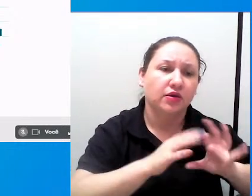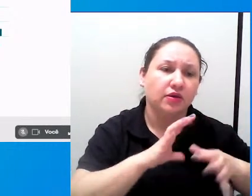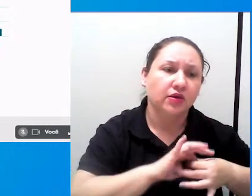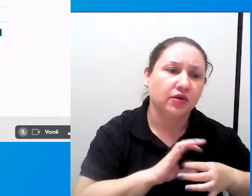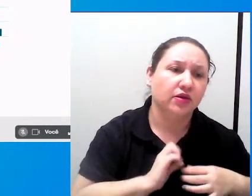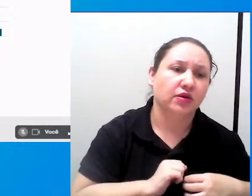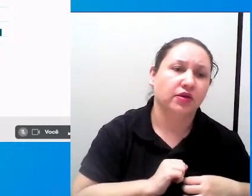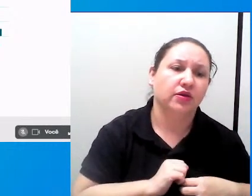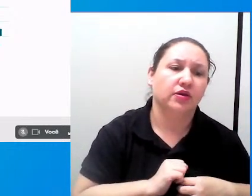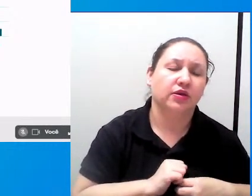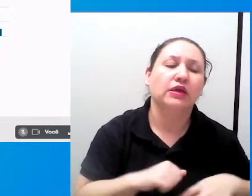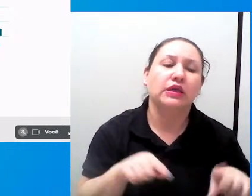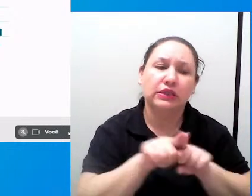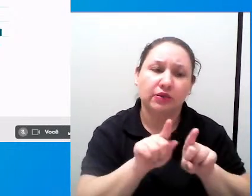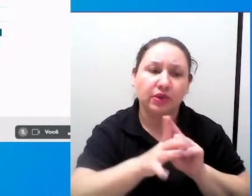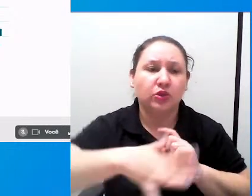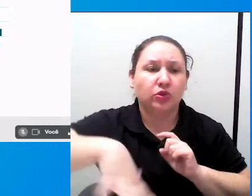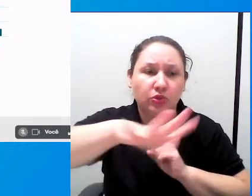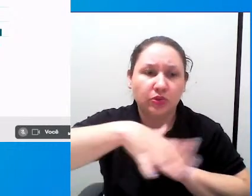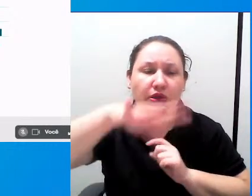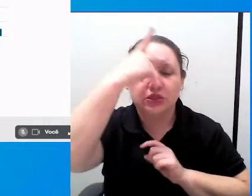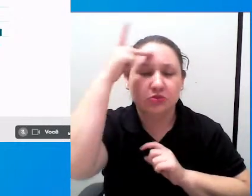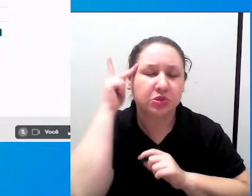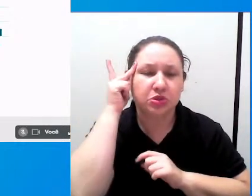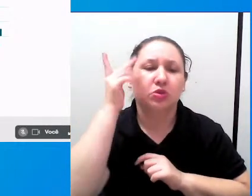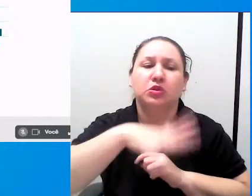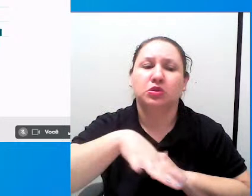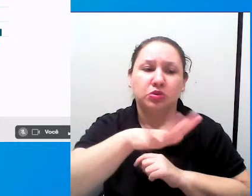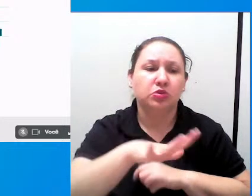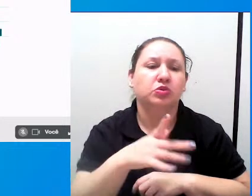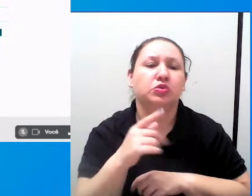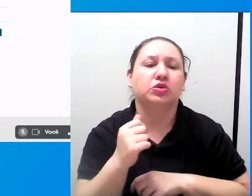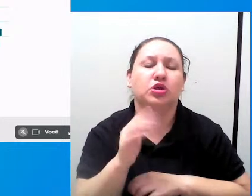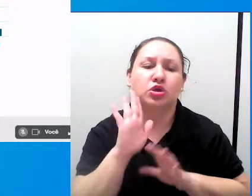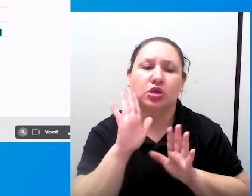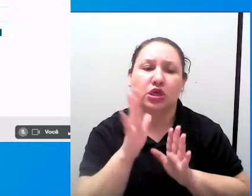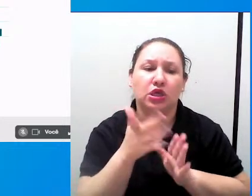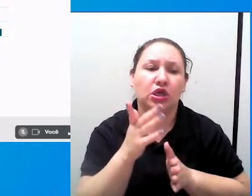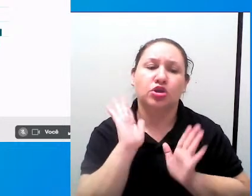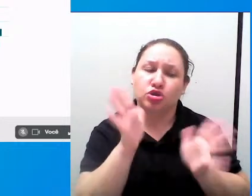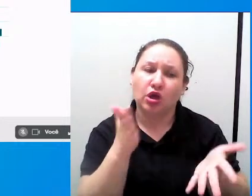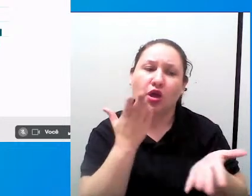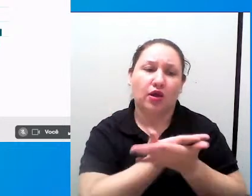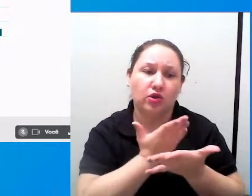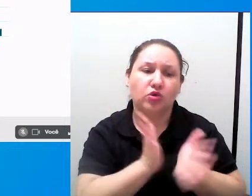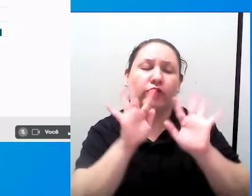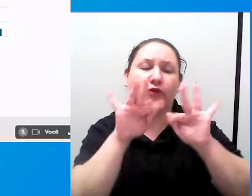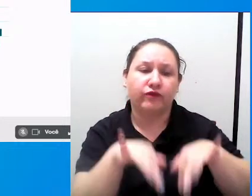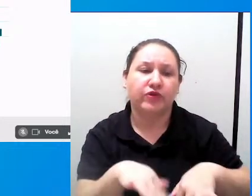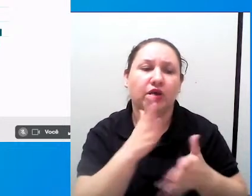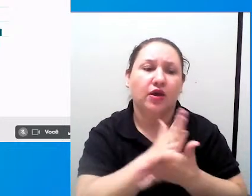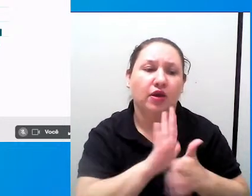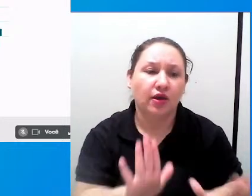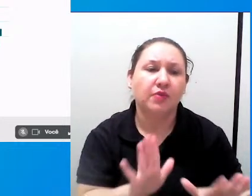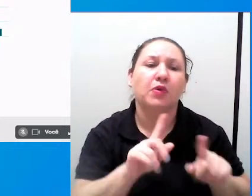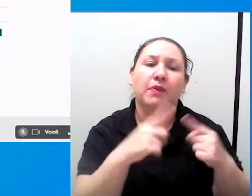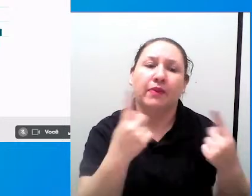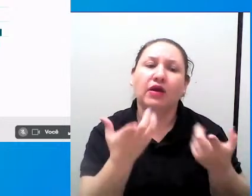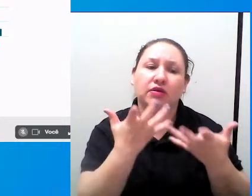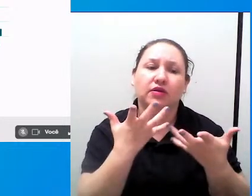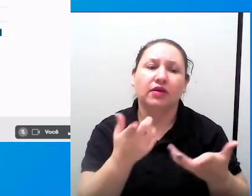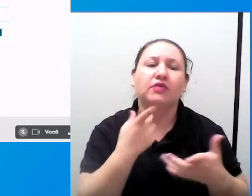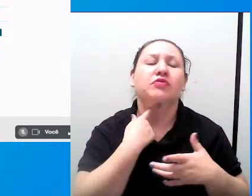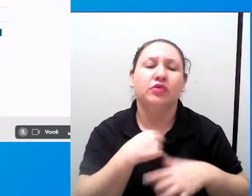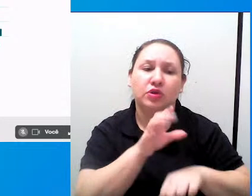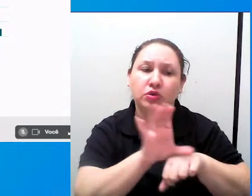Na comunidade em geral, que são pessoas que já não estão na escola, mas que podem ter oportunidade de ações de extensão, eles